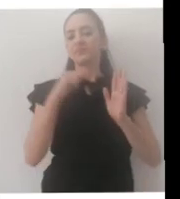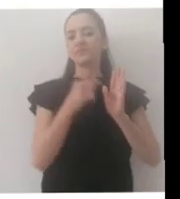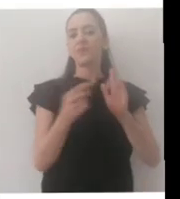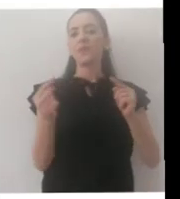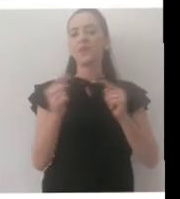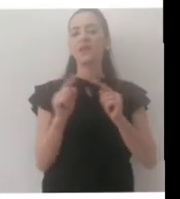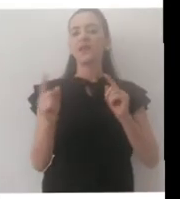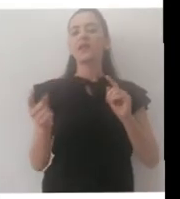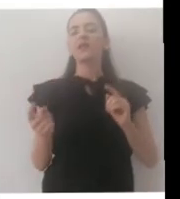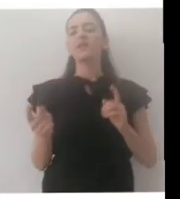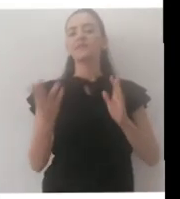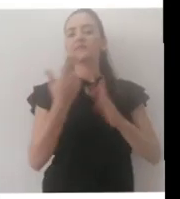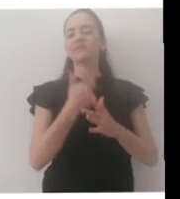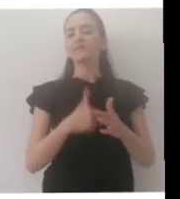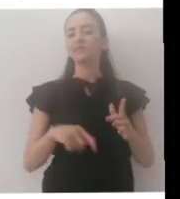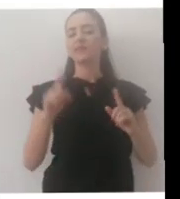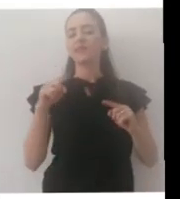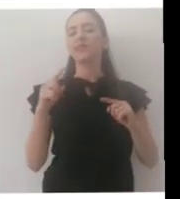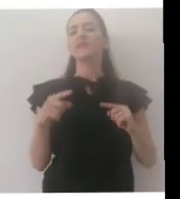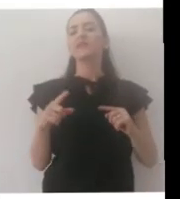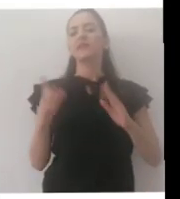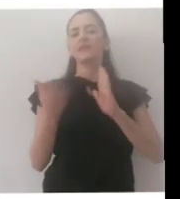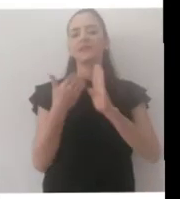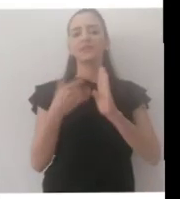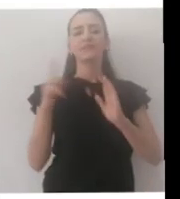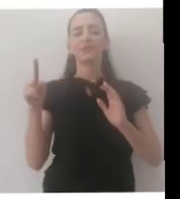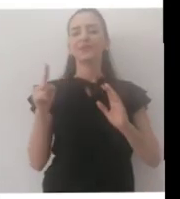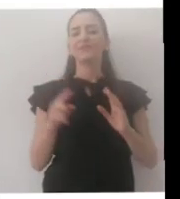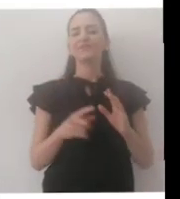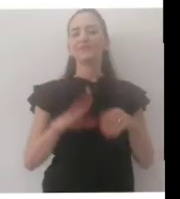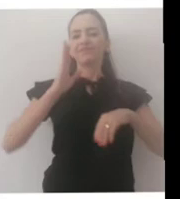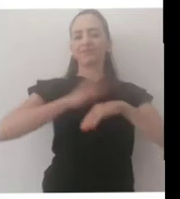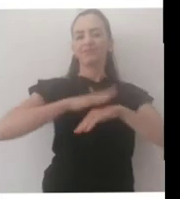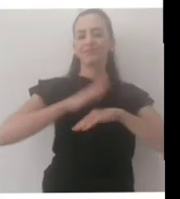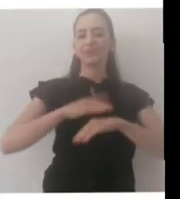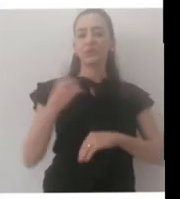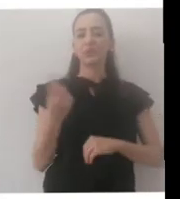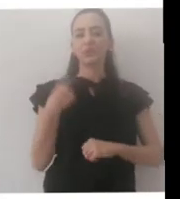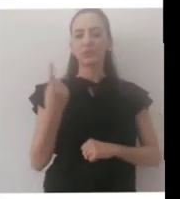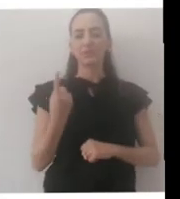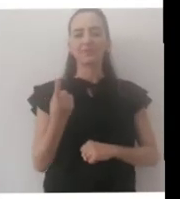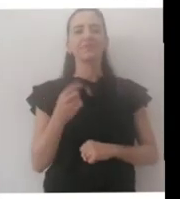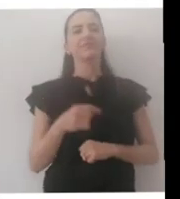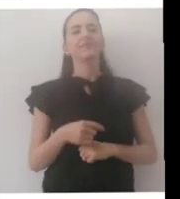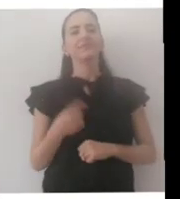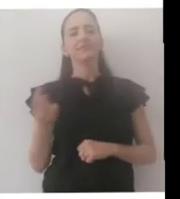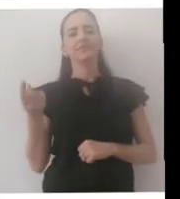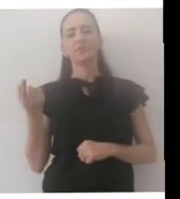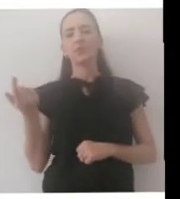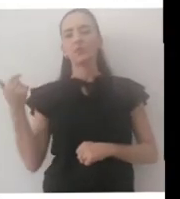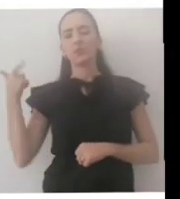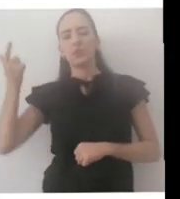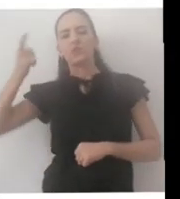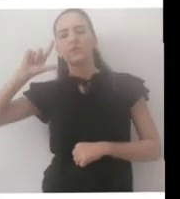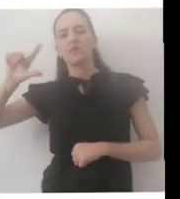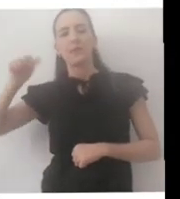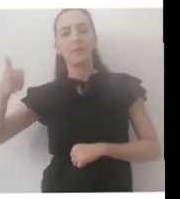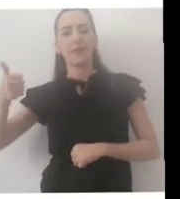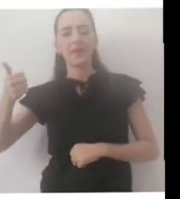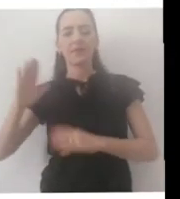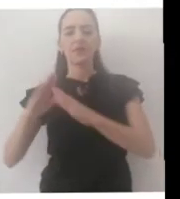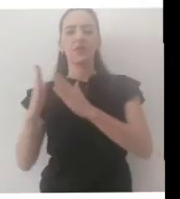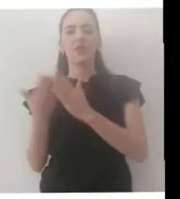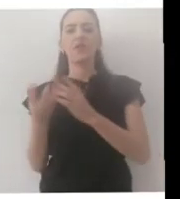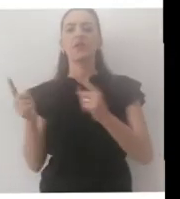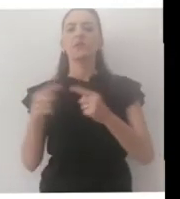Aí, vamos lá. Aí, eu trago aqui para vocês uma parte que tem lá no livro dela, explicando sobre essa questão da autonomia e do sucesso na